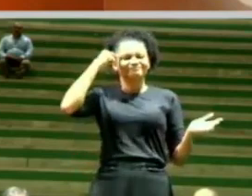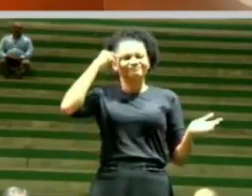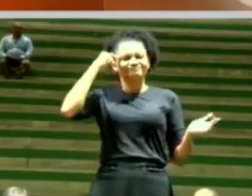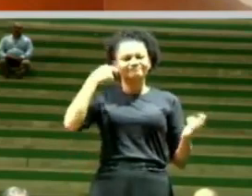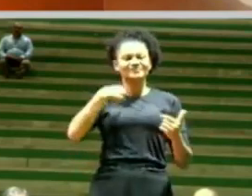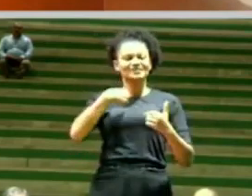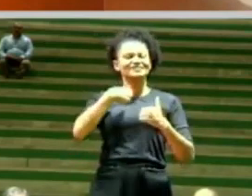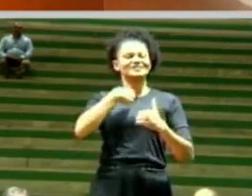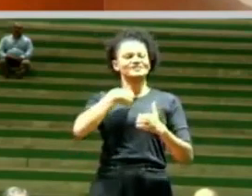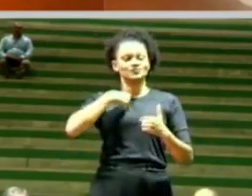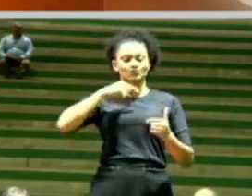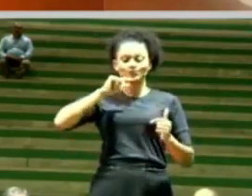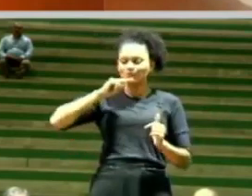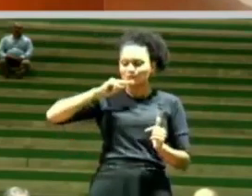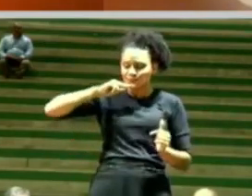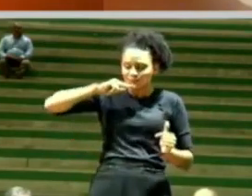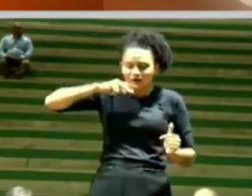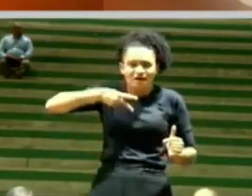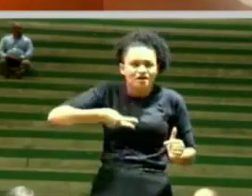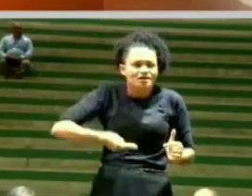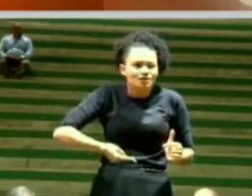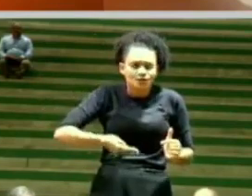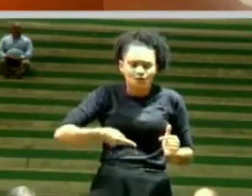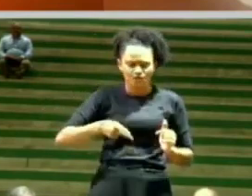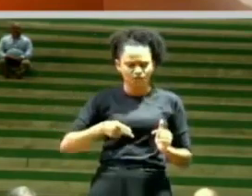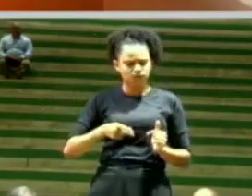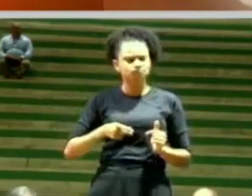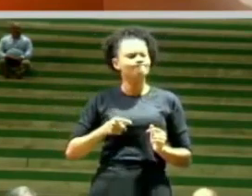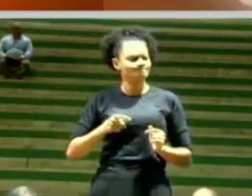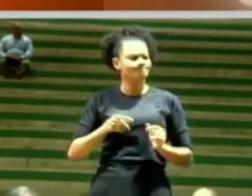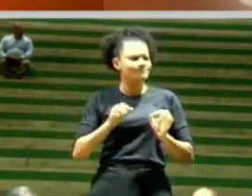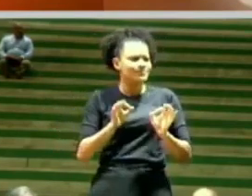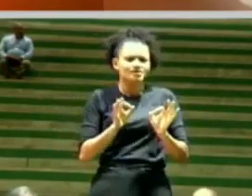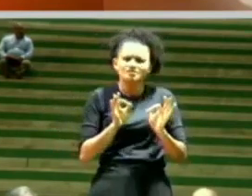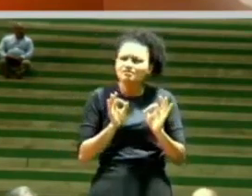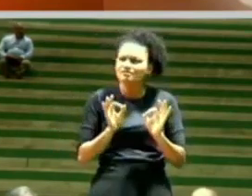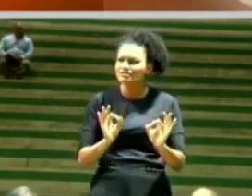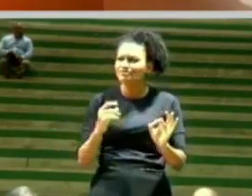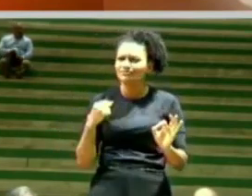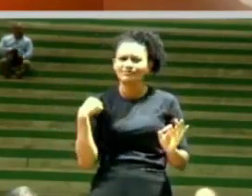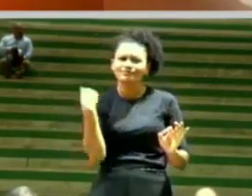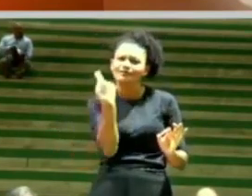estou reconhecendo que de certa forma nós estamos